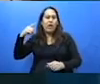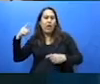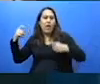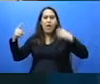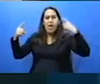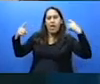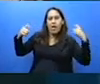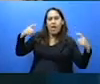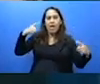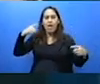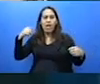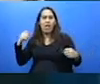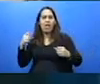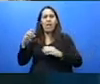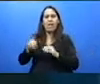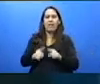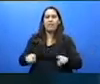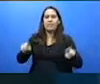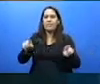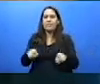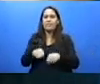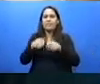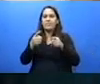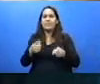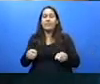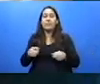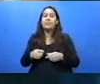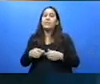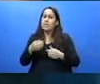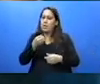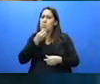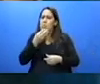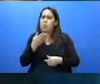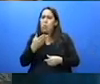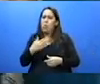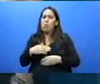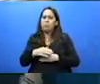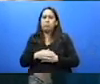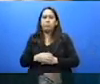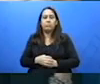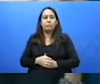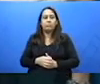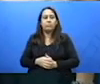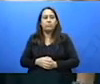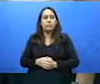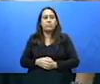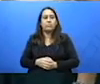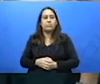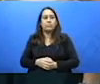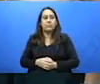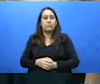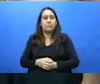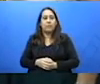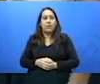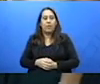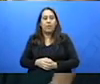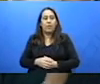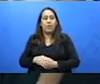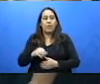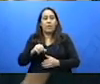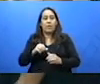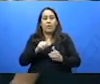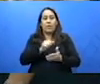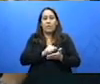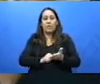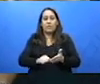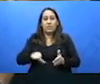foi agradável, foi boa, não é? 9. Nos relatos de experiência pessoal, quem